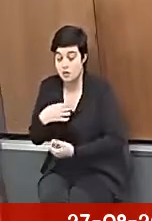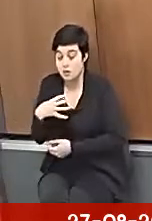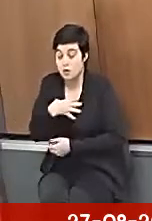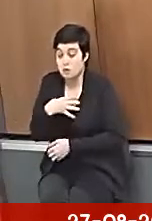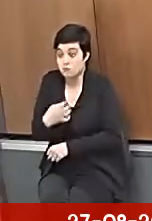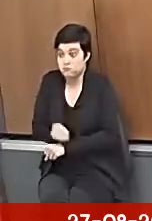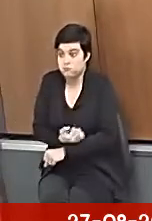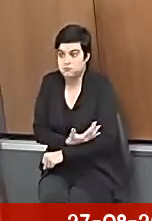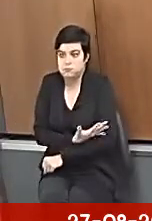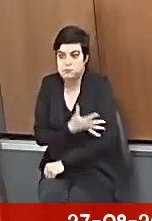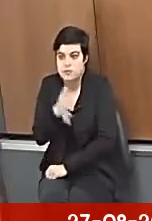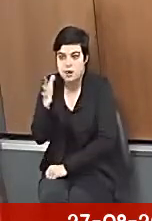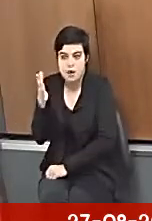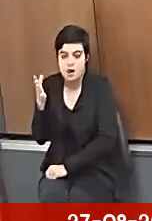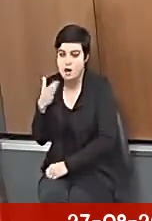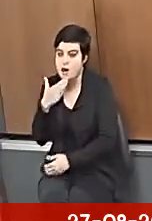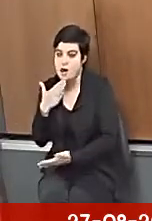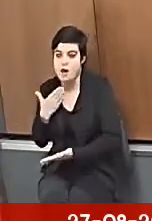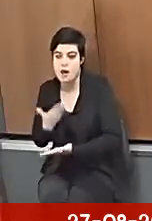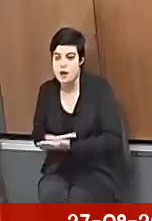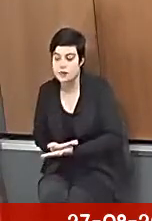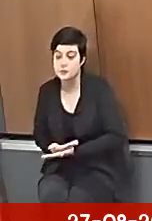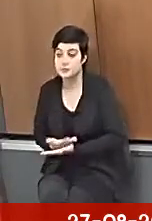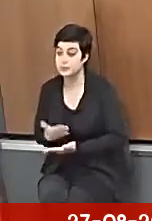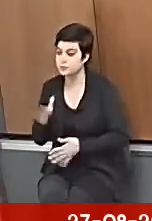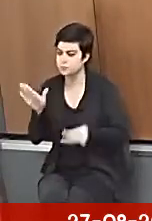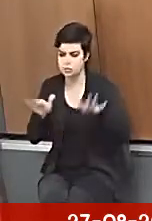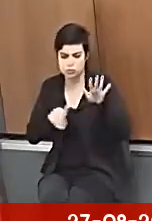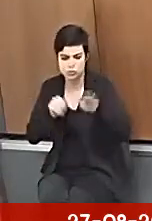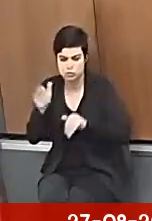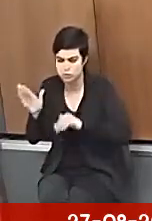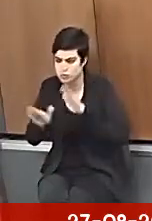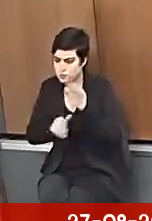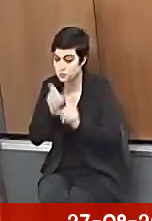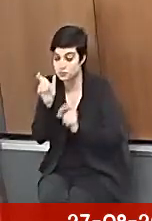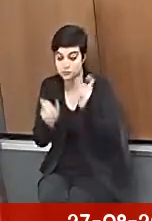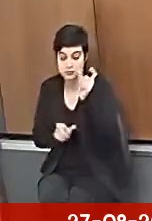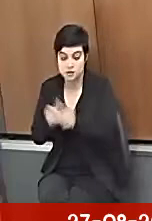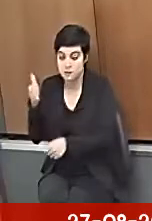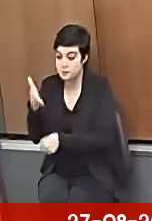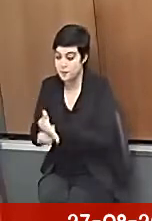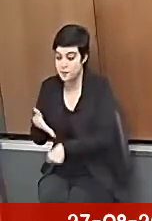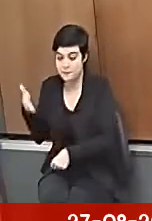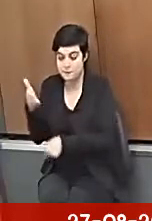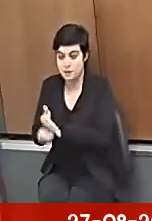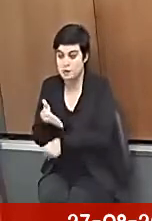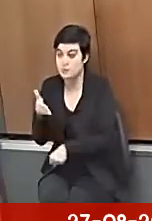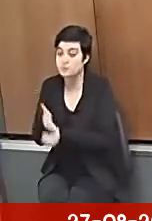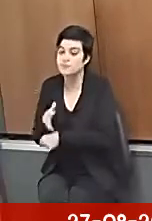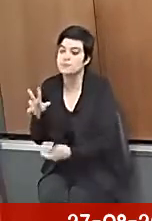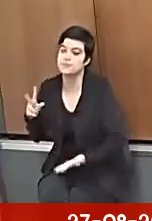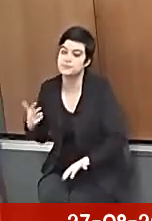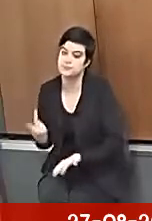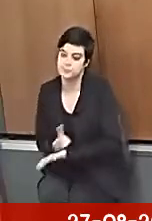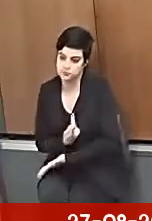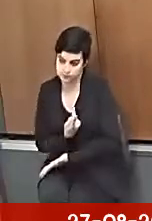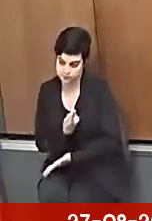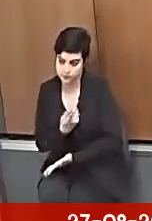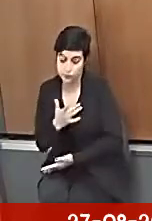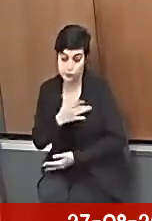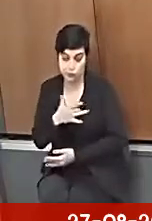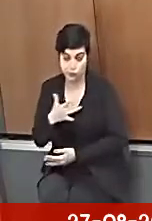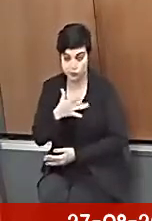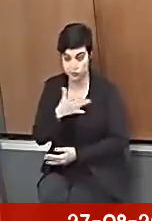né eu achava o máximo e eu comecei a convidar galera bombom e no dia cruzeiro e atlético